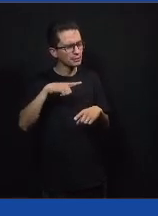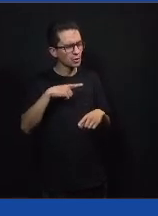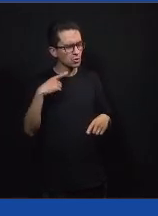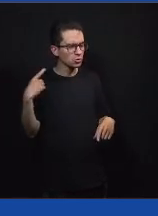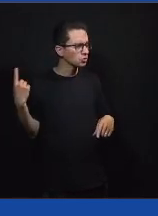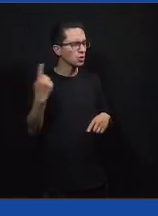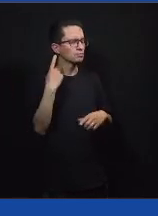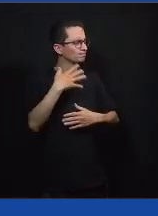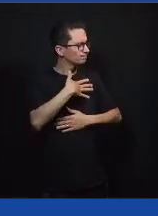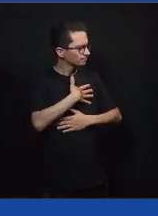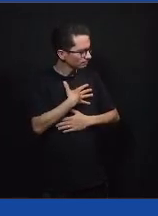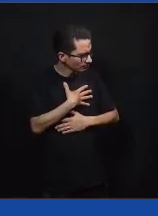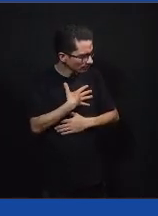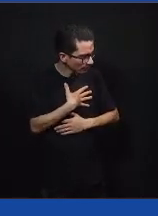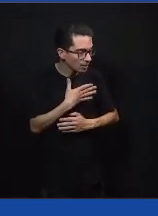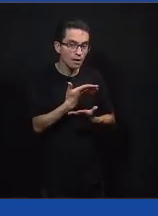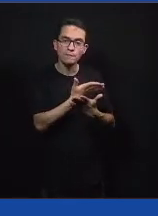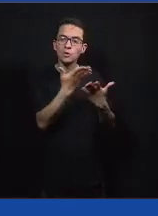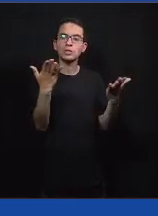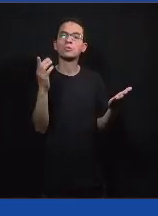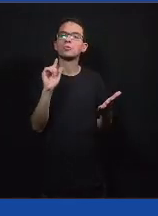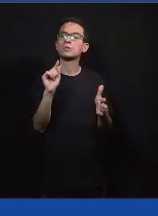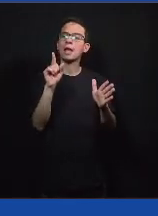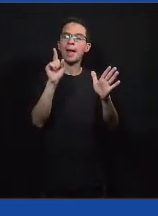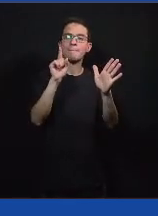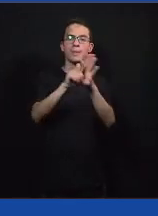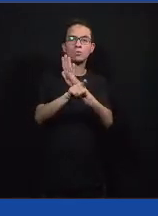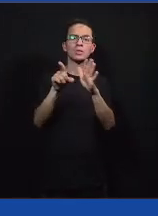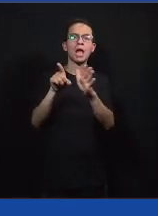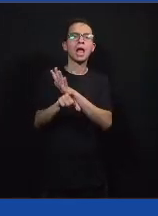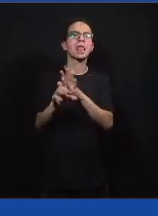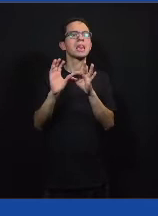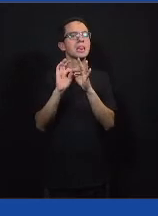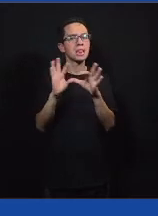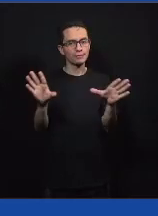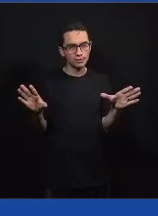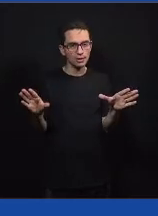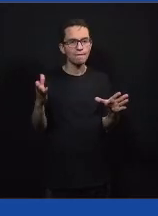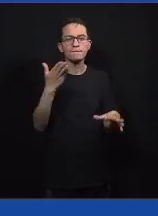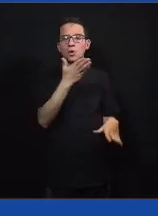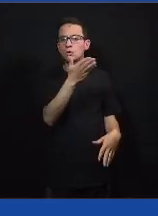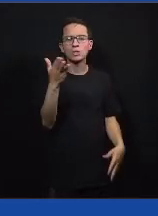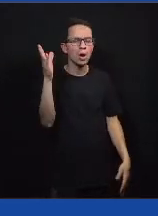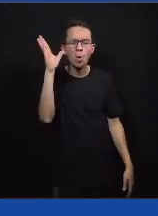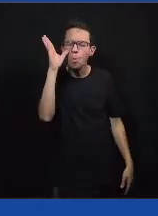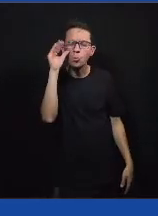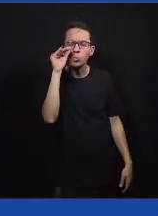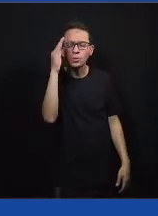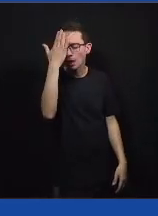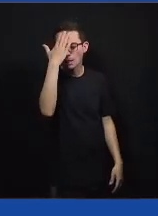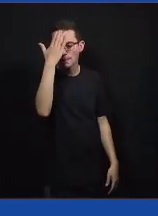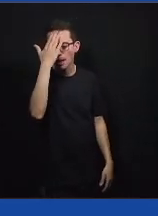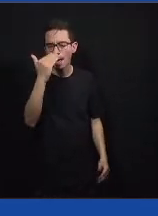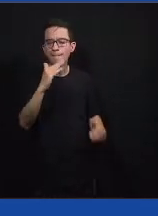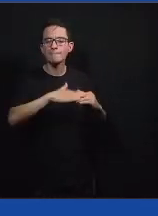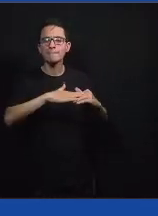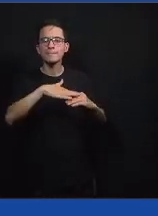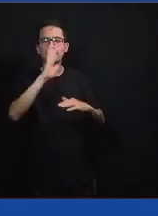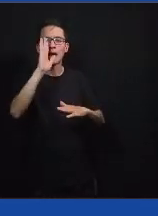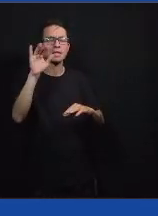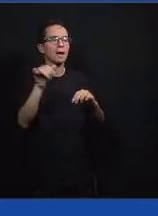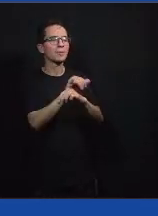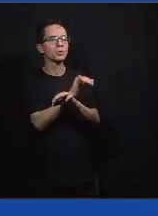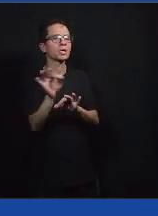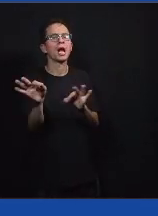Nossa gostaria que você deixar disponível para perguntas então você que de repente é quer saber um pouco mais sobre o projeto